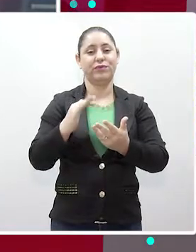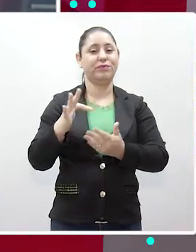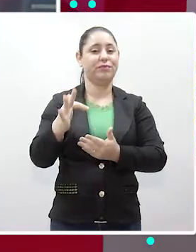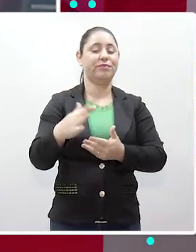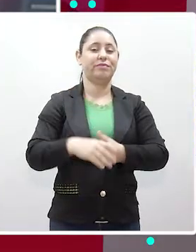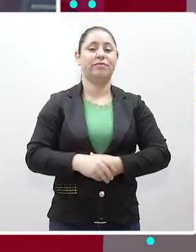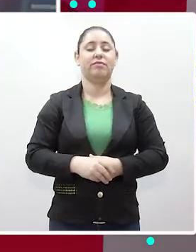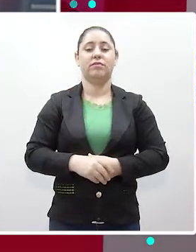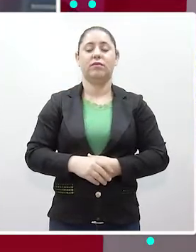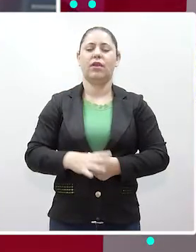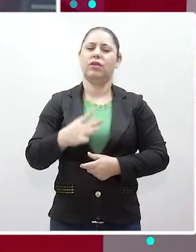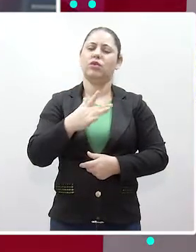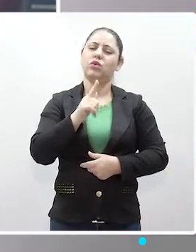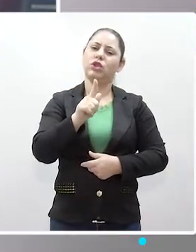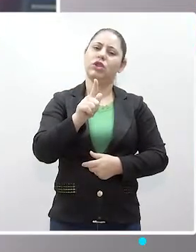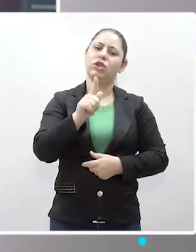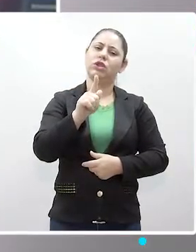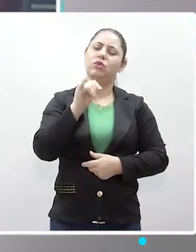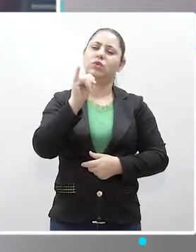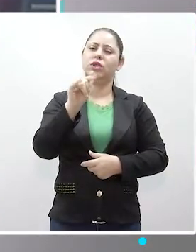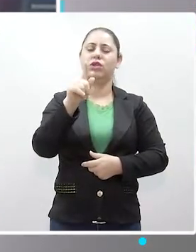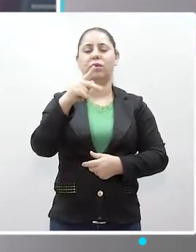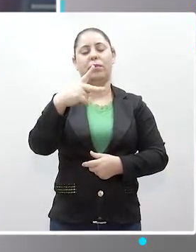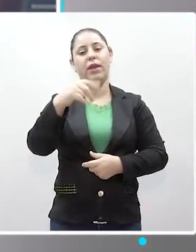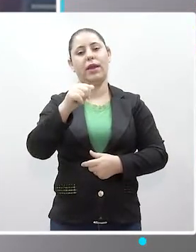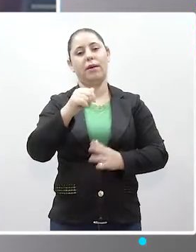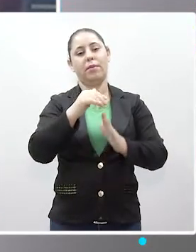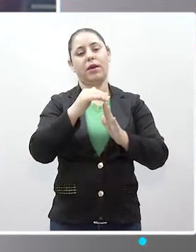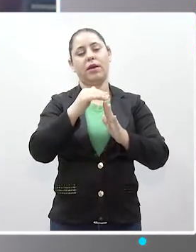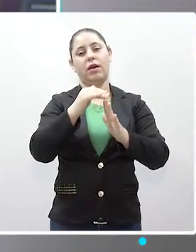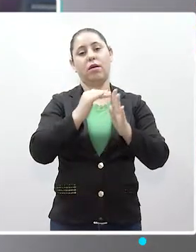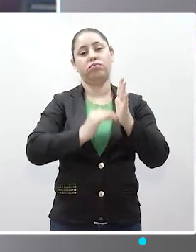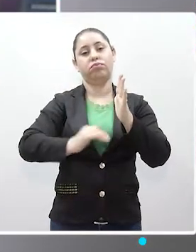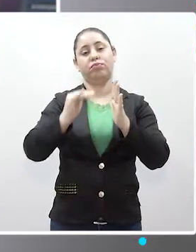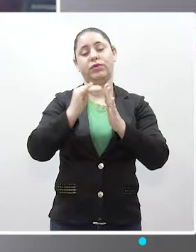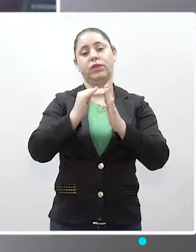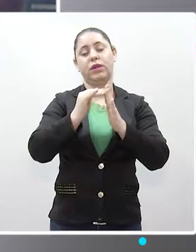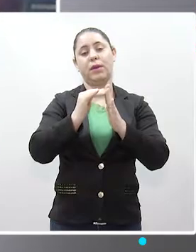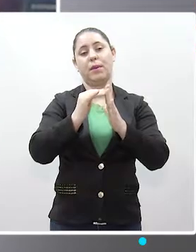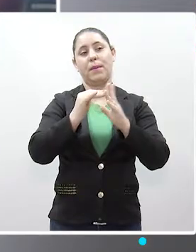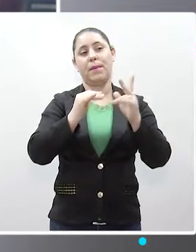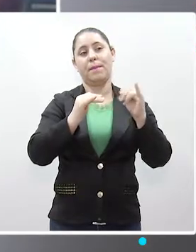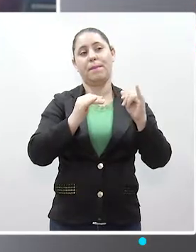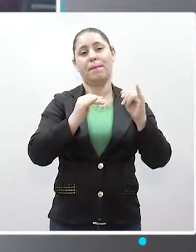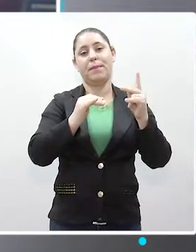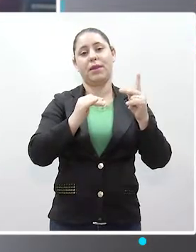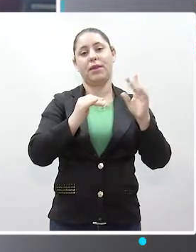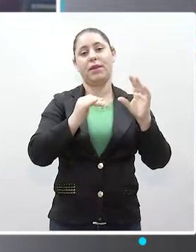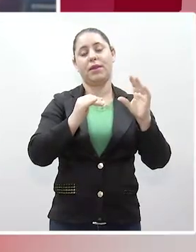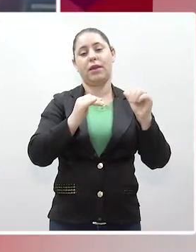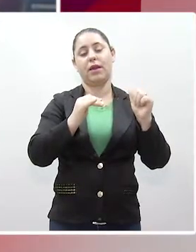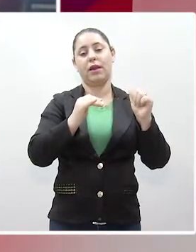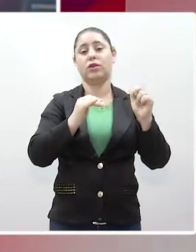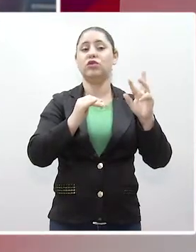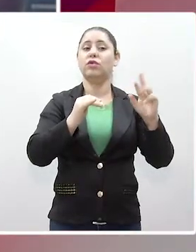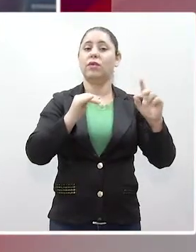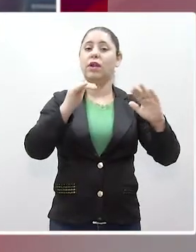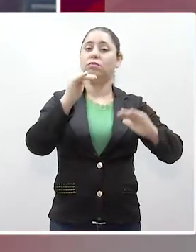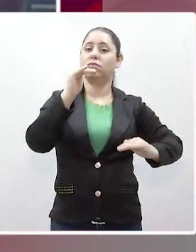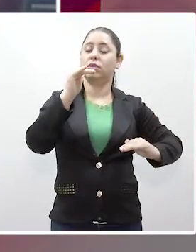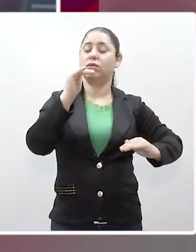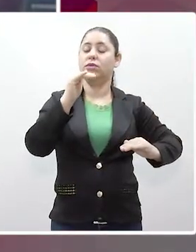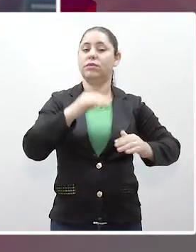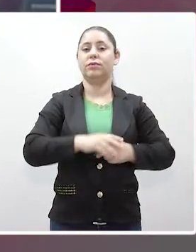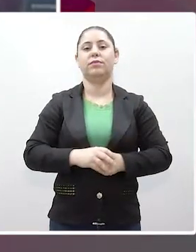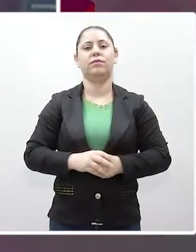sensível às flutuações do câmbio do que o IPCA, então na sua composição. Como a gente teve uma desvalorização, né, no caso, termo